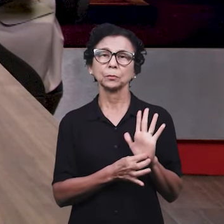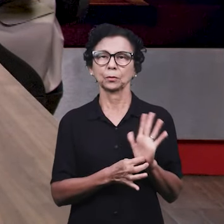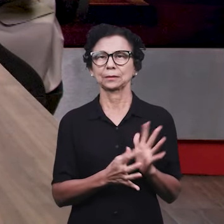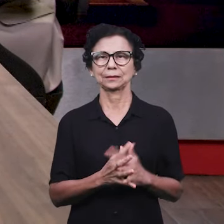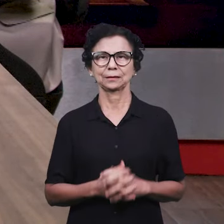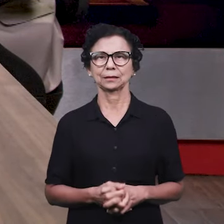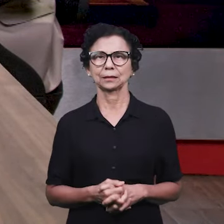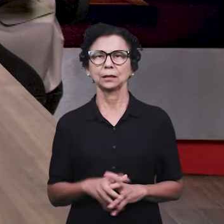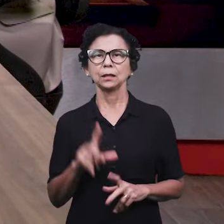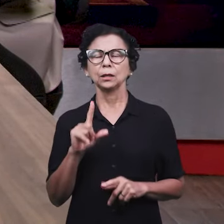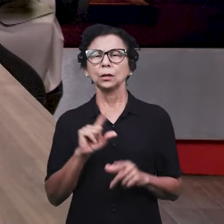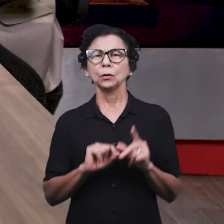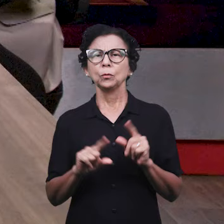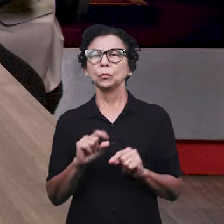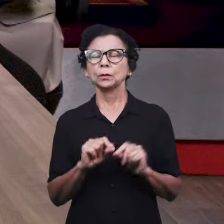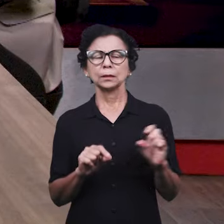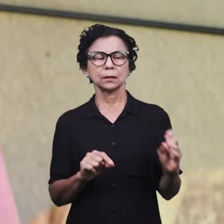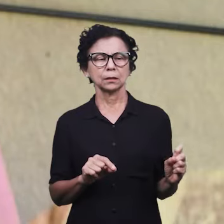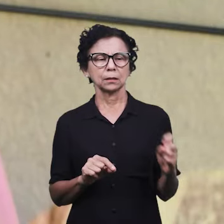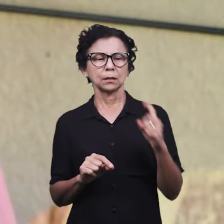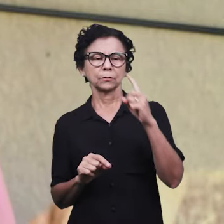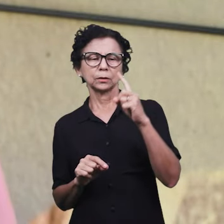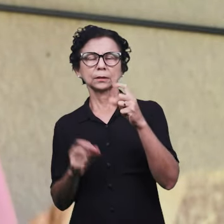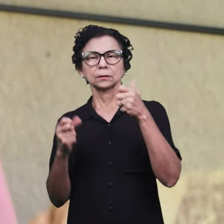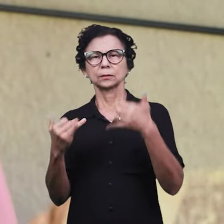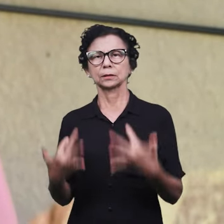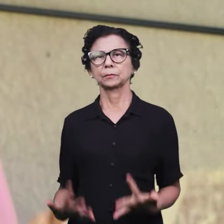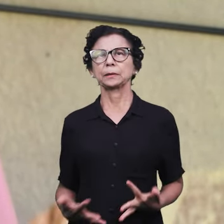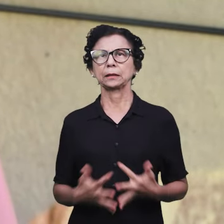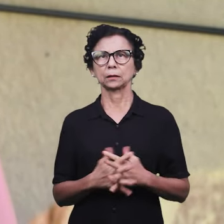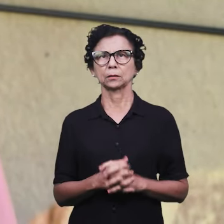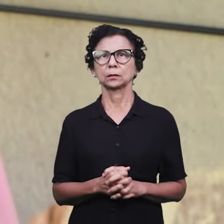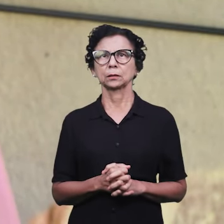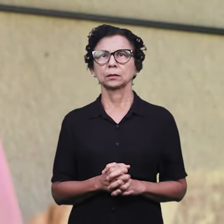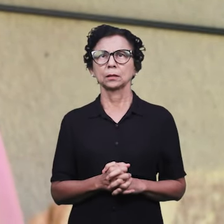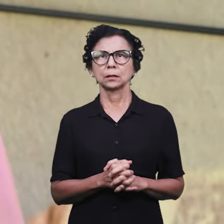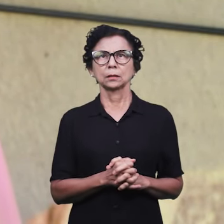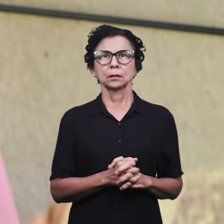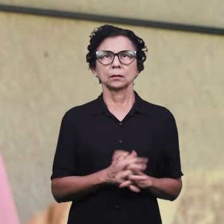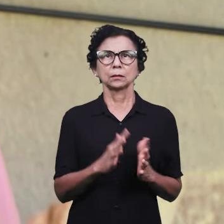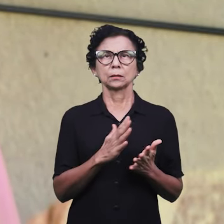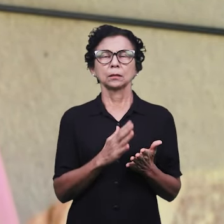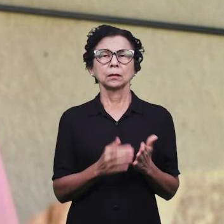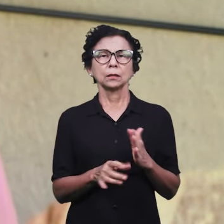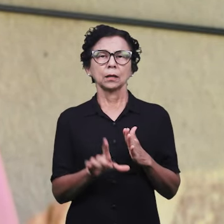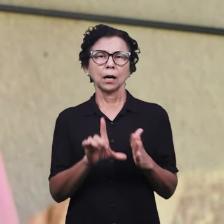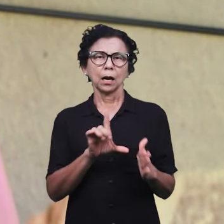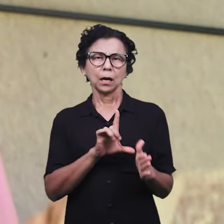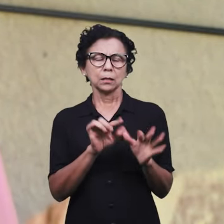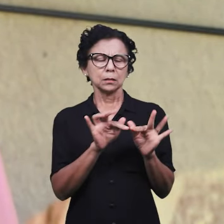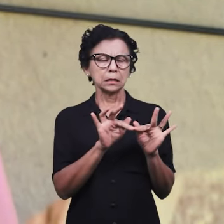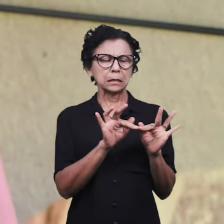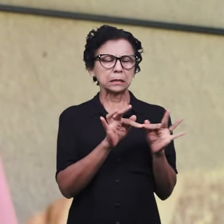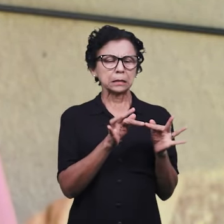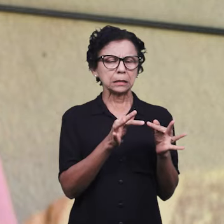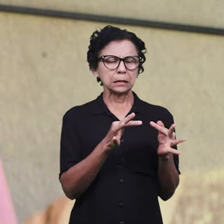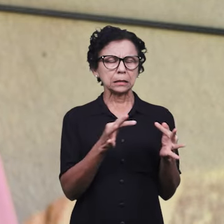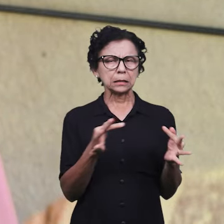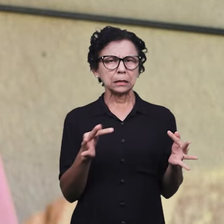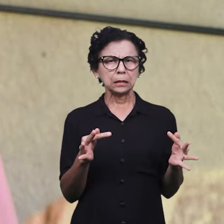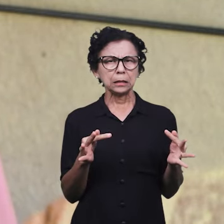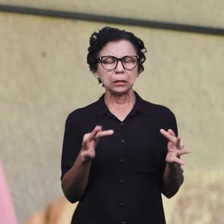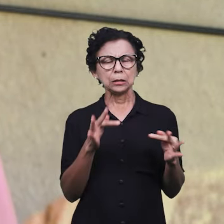a evolução diz? Que você vai do simples ao complexo, de que as coisas eram primitivas e que ela se tornou